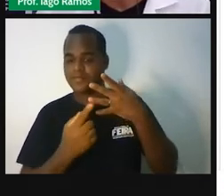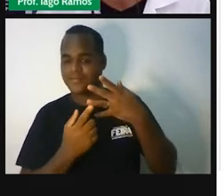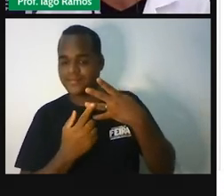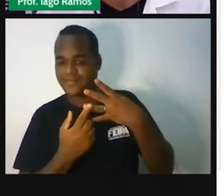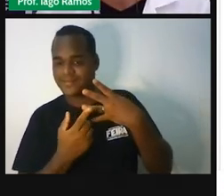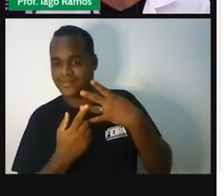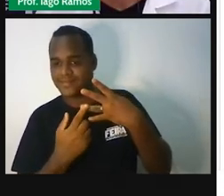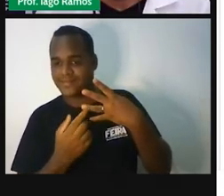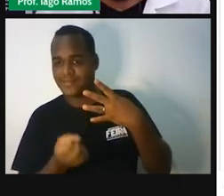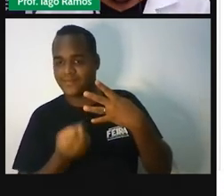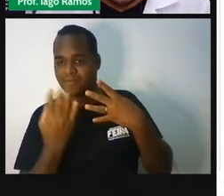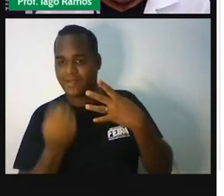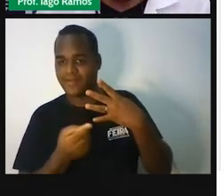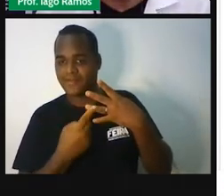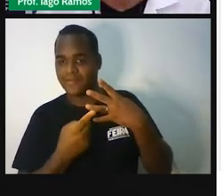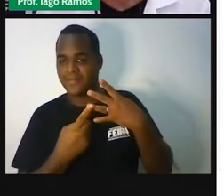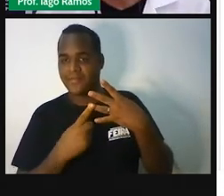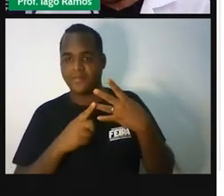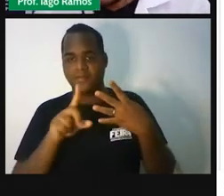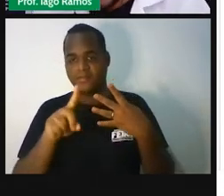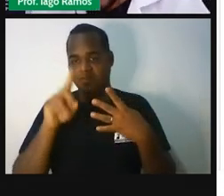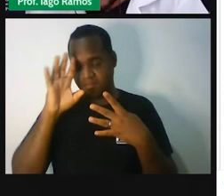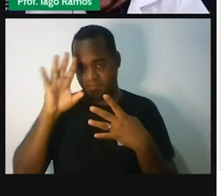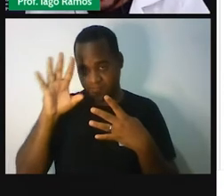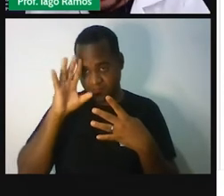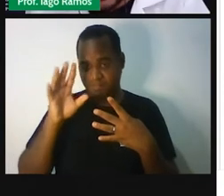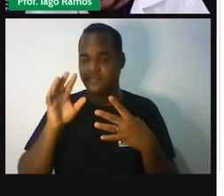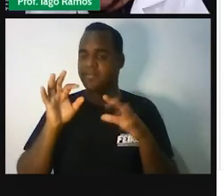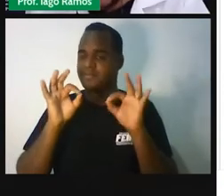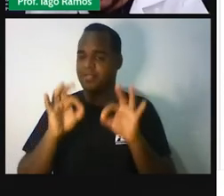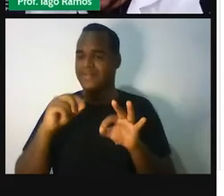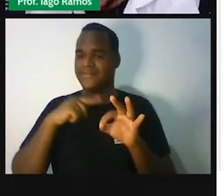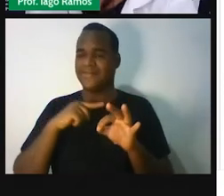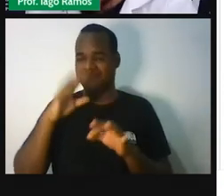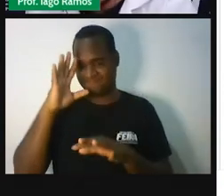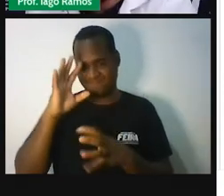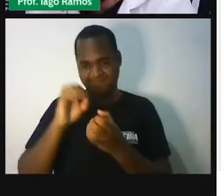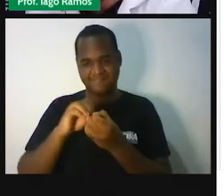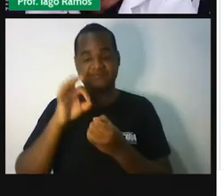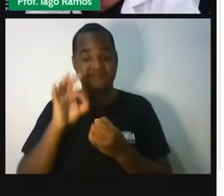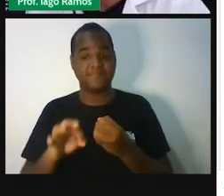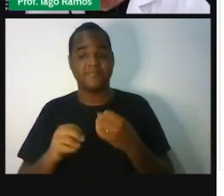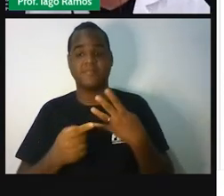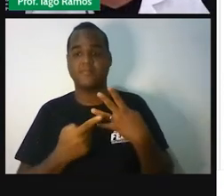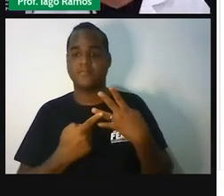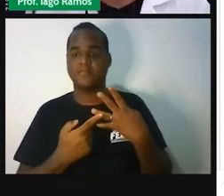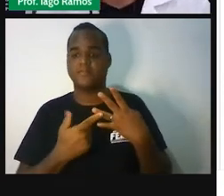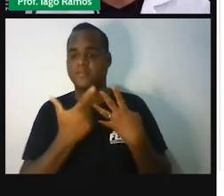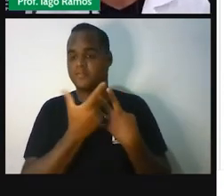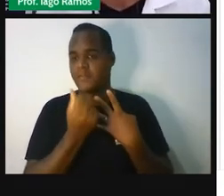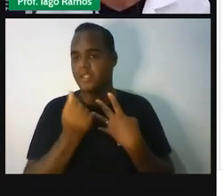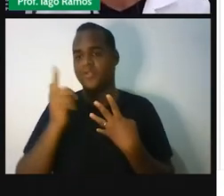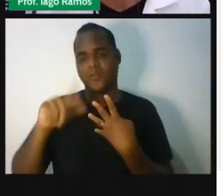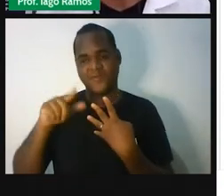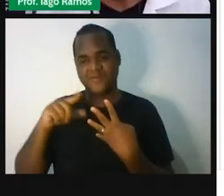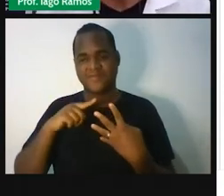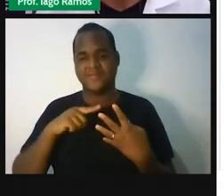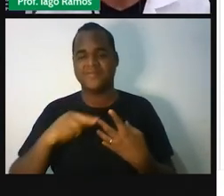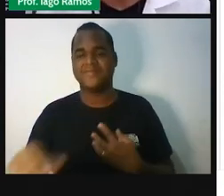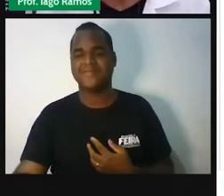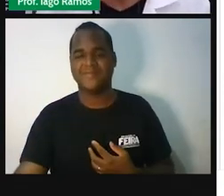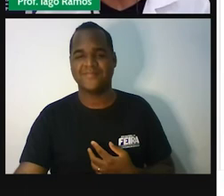letrinha? Você já entendeu, eu tenho certeza disso, que são 26 de novo,